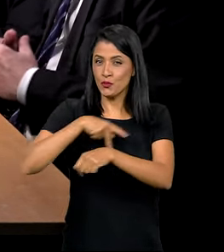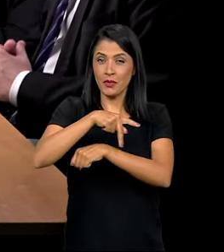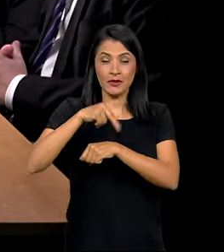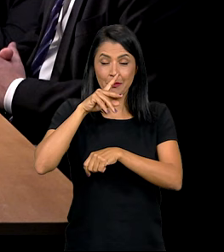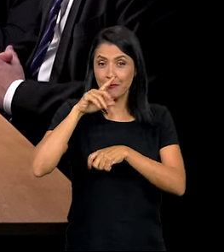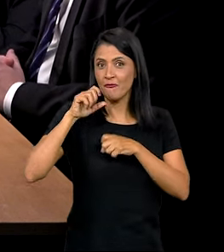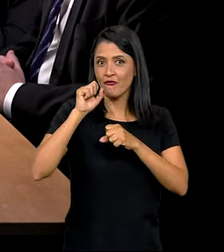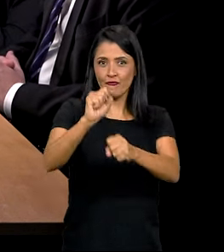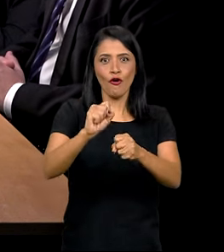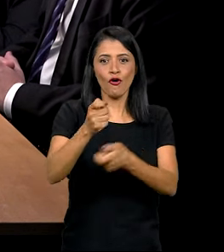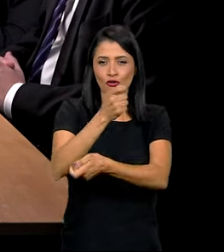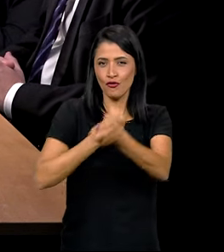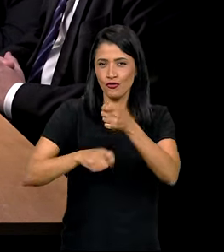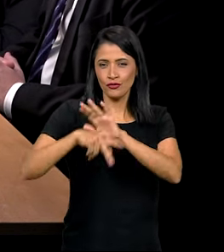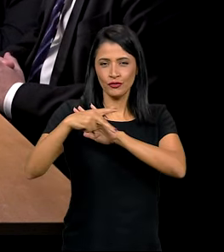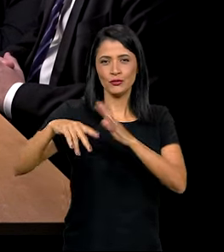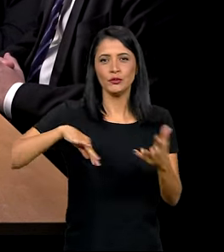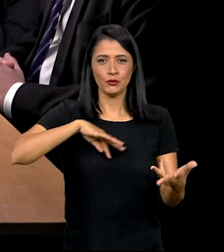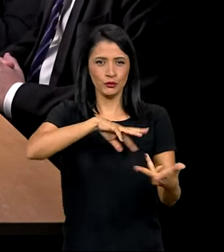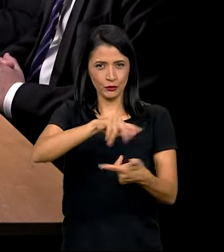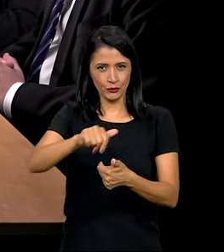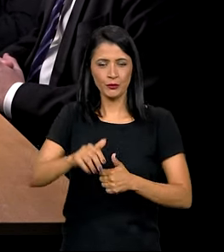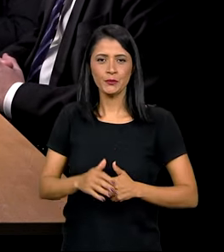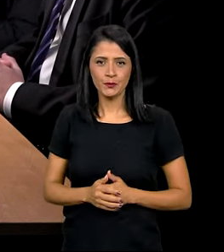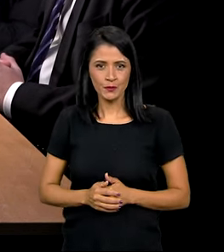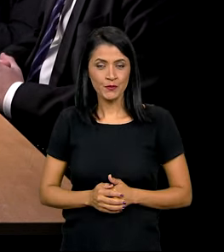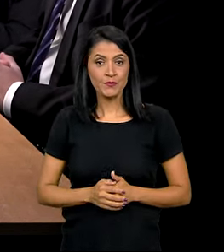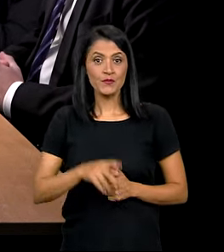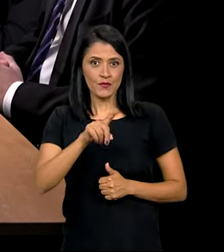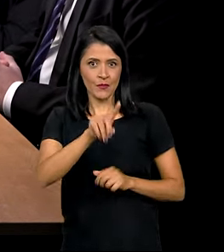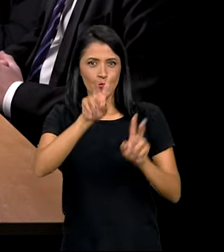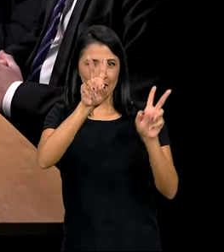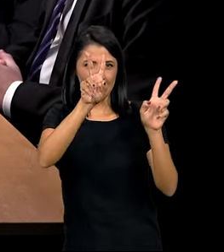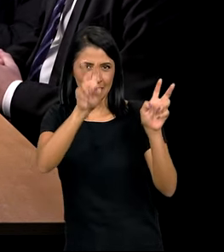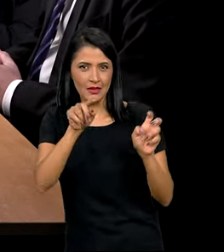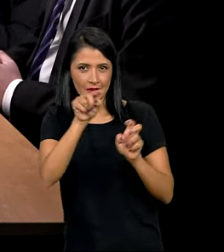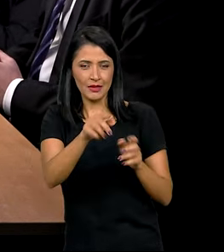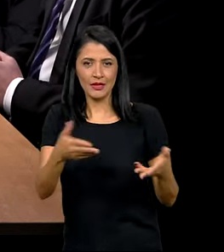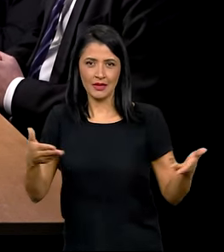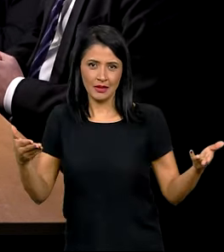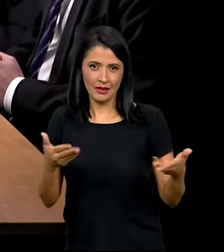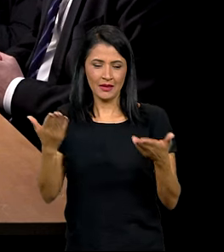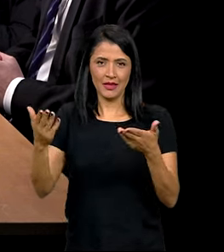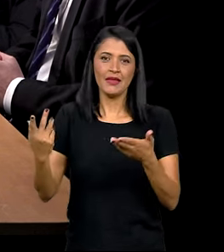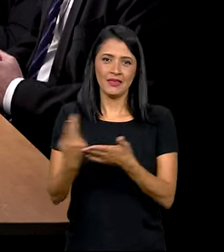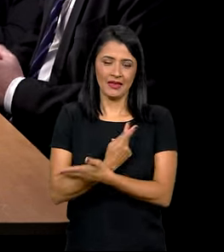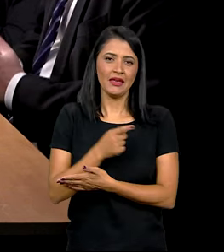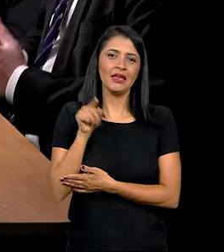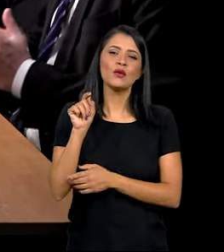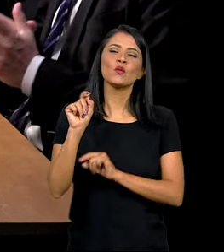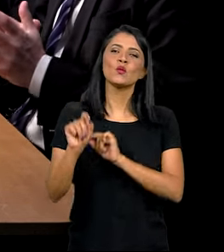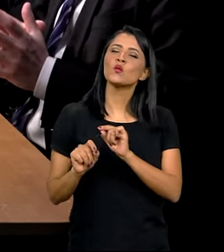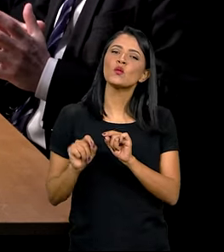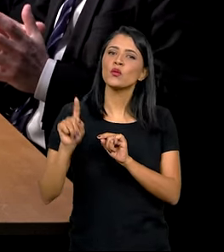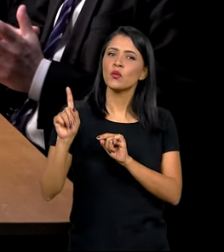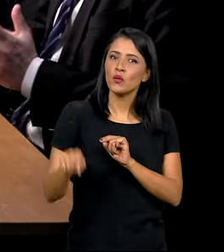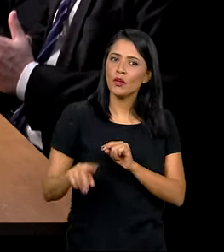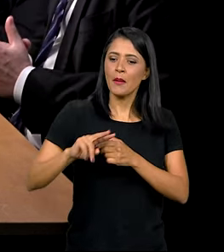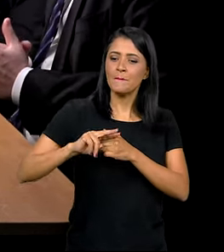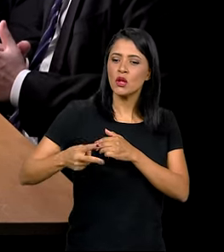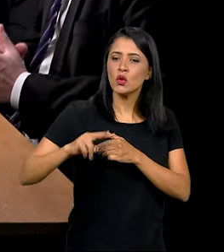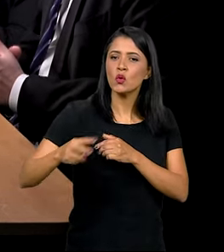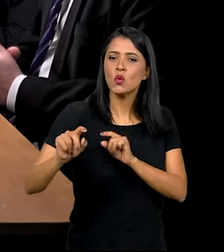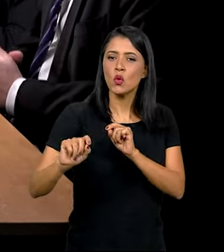fortte economicamente do mundo eh dentro dessa dessa grande toada que é o Urban 20 a gente tem a gente